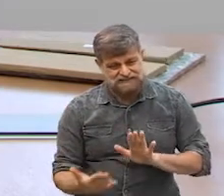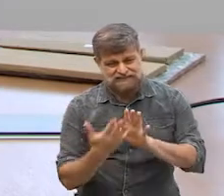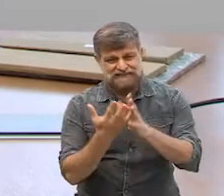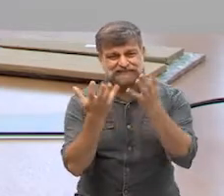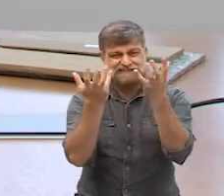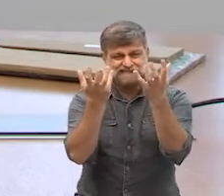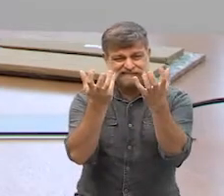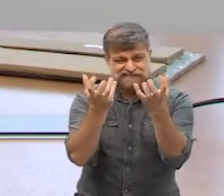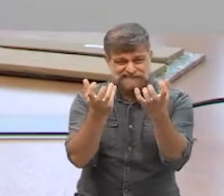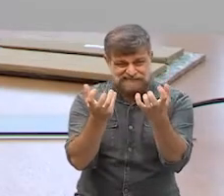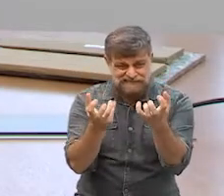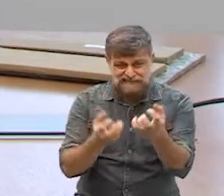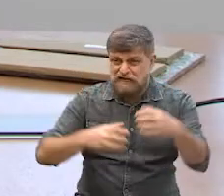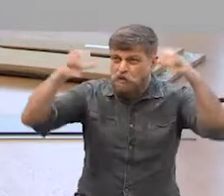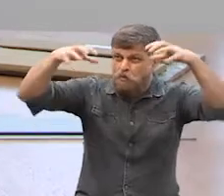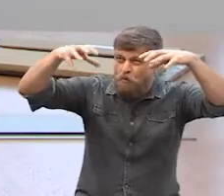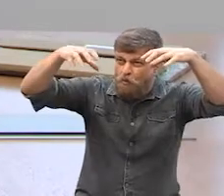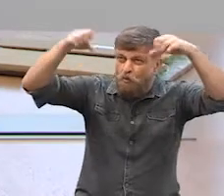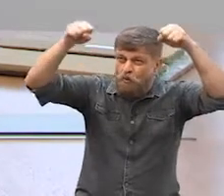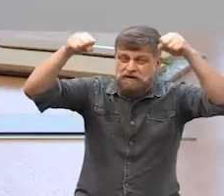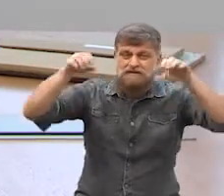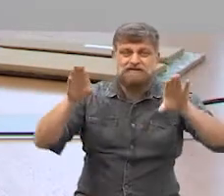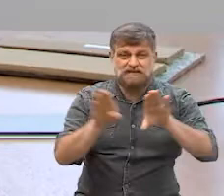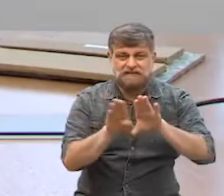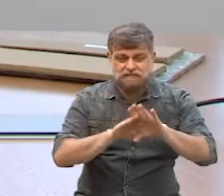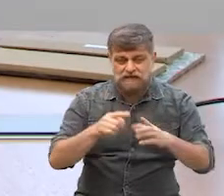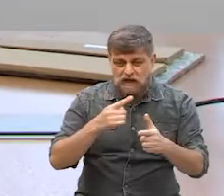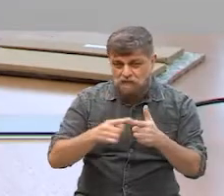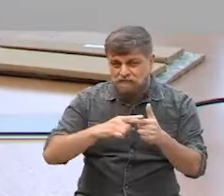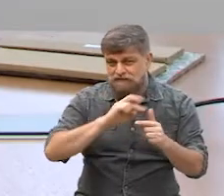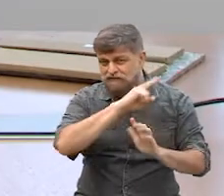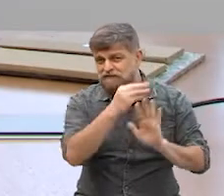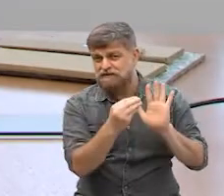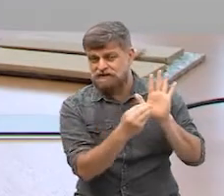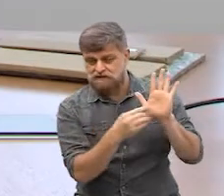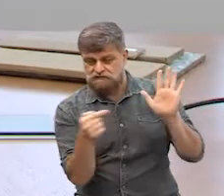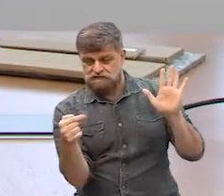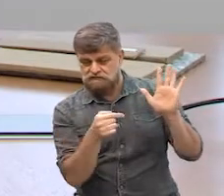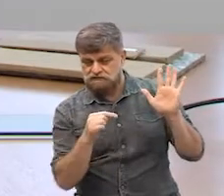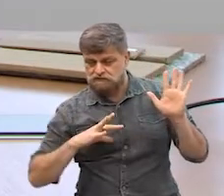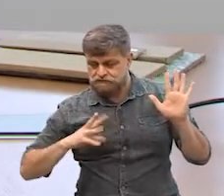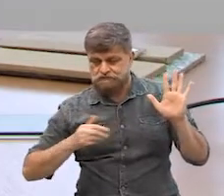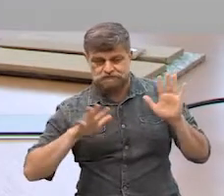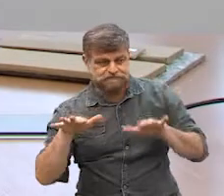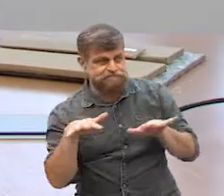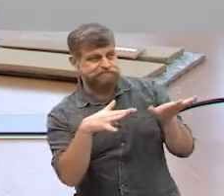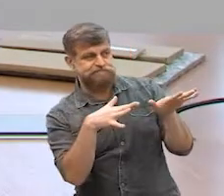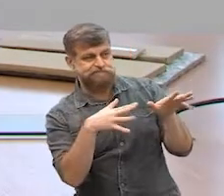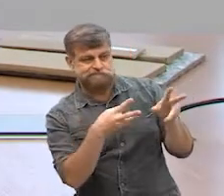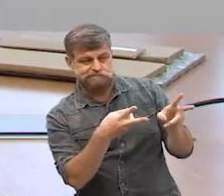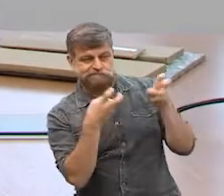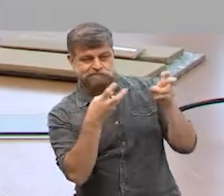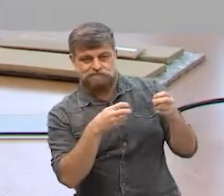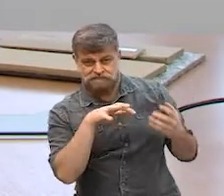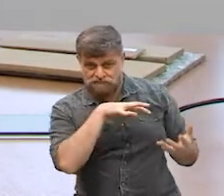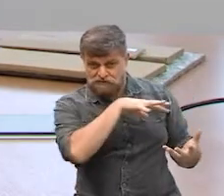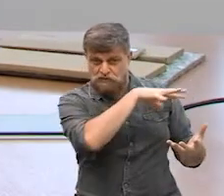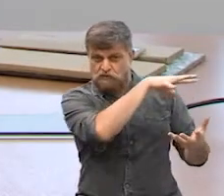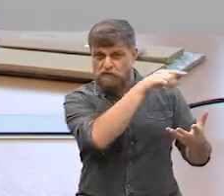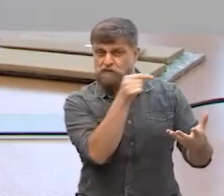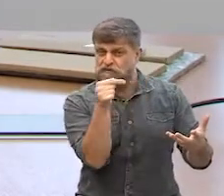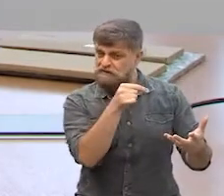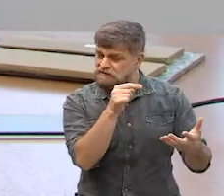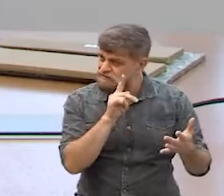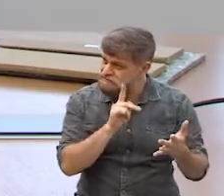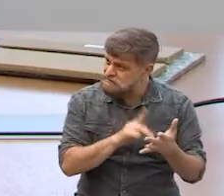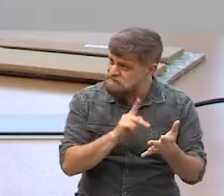últimos 100 anos, né? A questão ambiental, né, ela tá aí para todo mundo ver. Né? O planeta realmente, né,